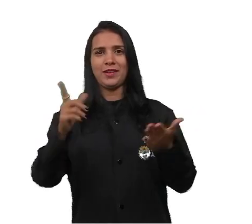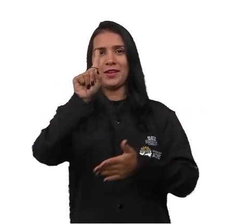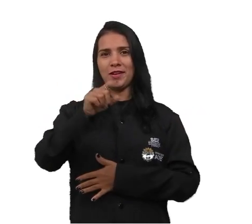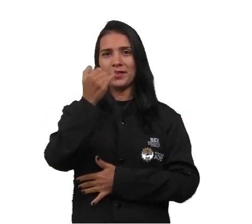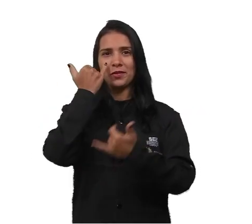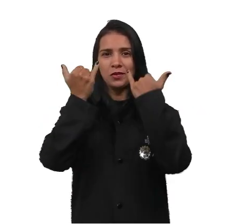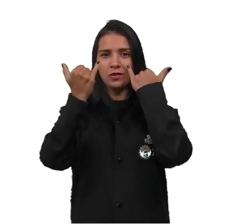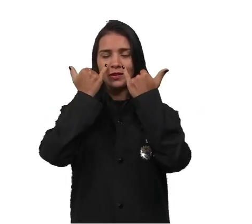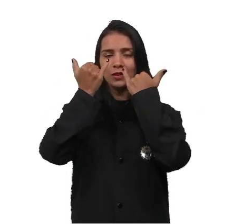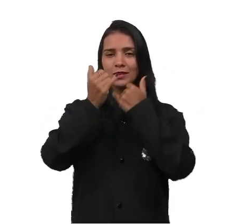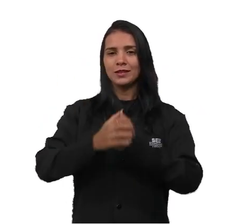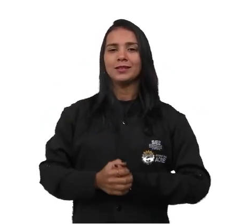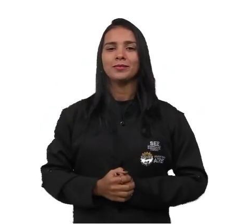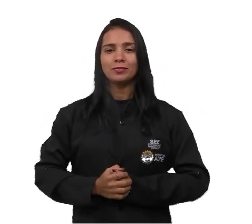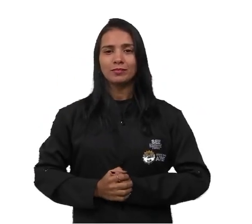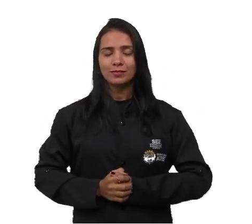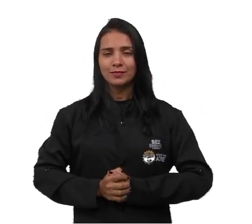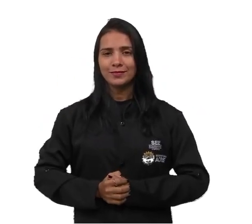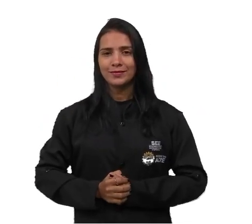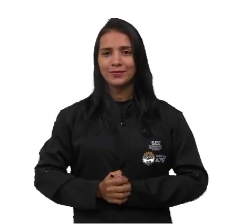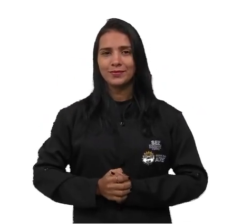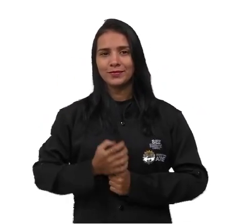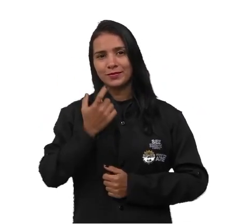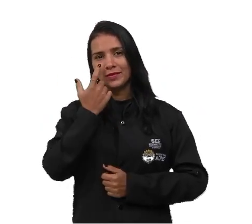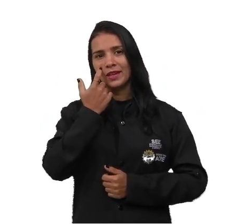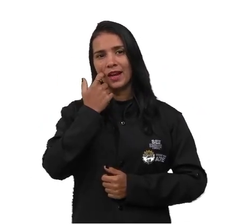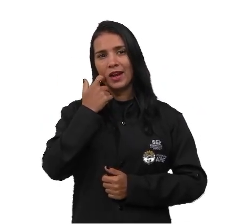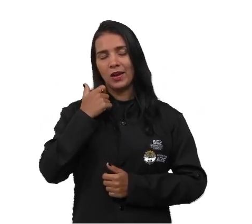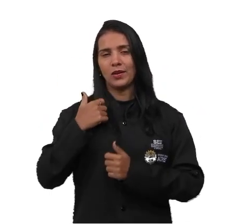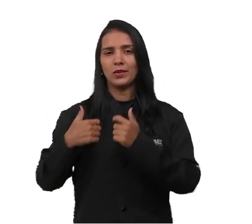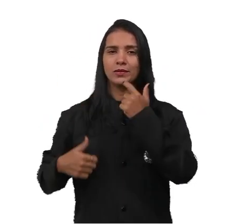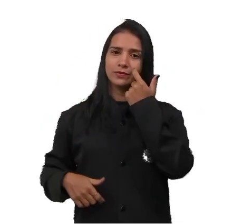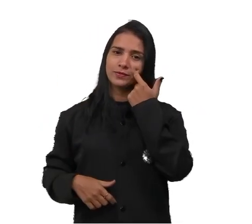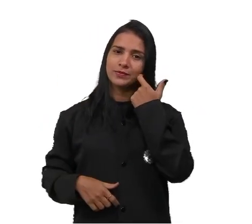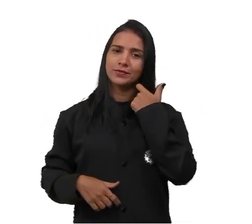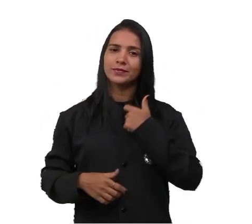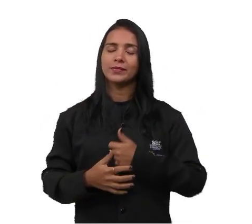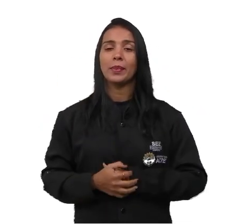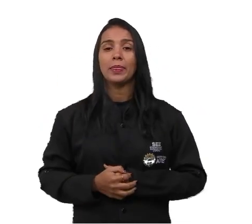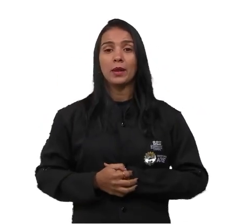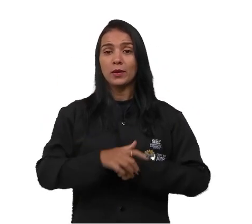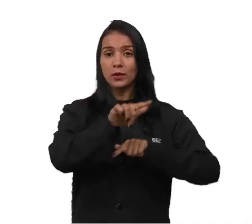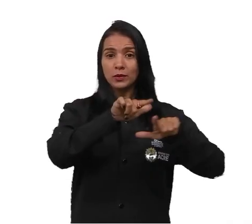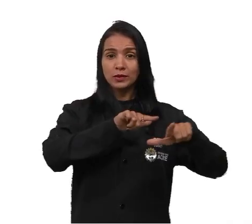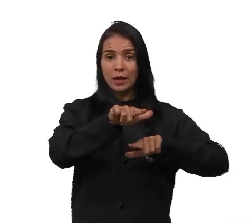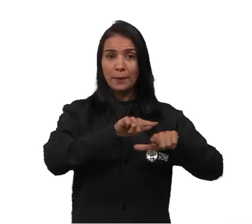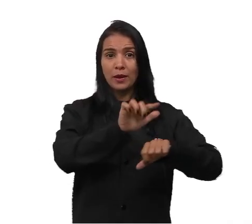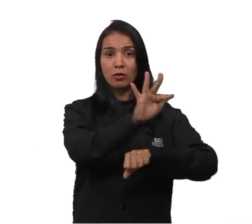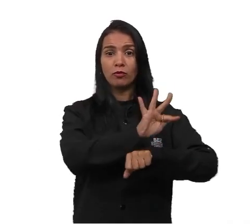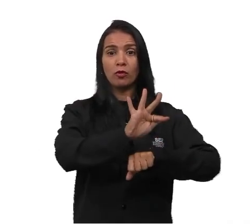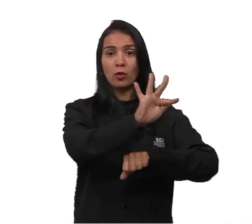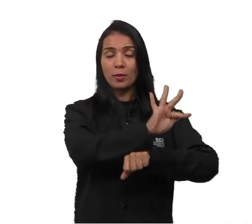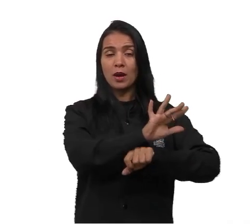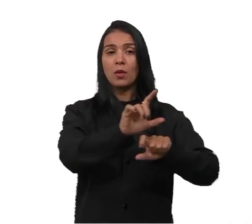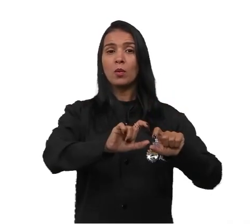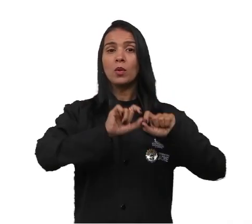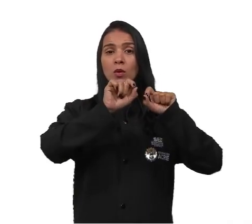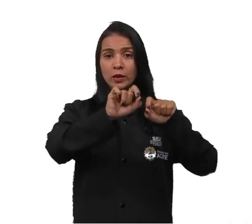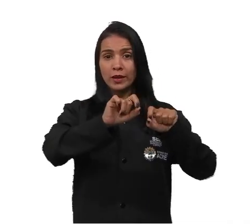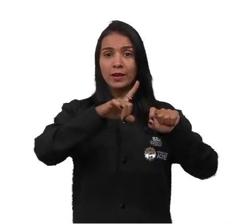informações contidas. Então, nós temos aqui que o trabalho formal, no primeiro marcador, ele é regido